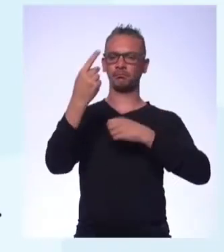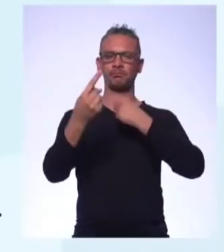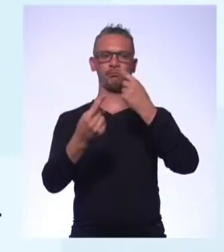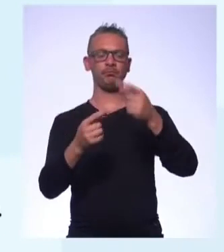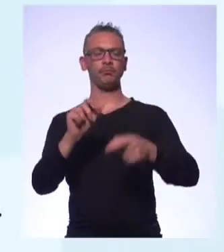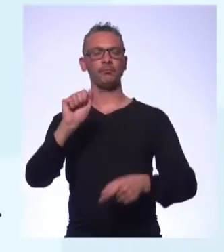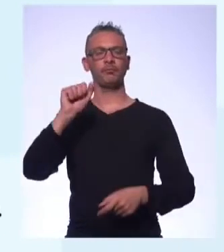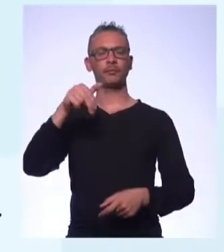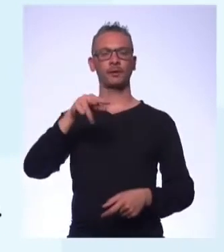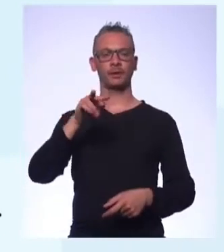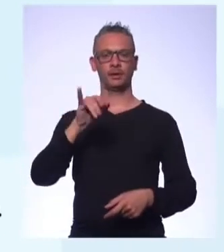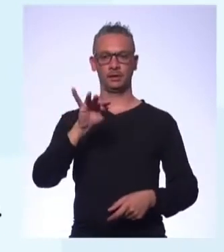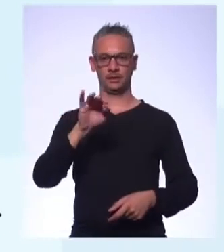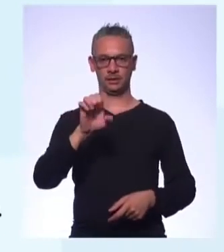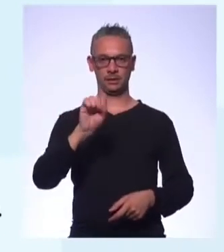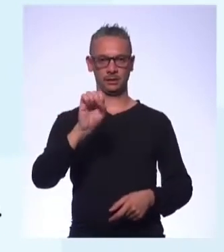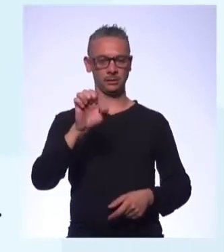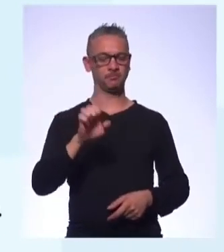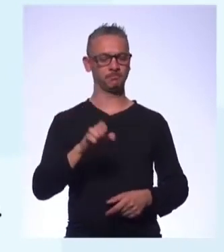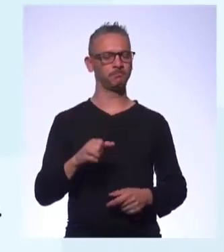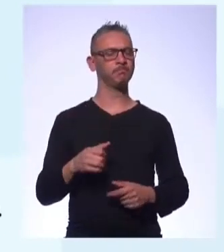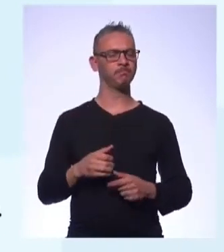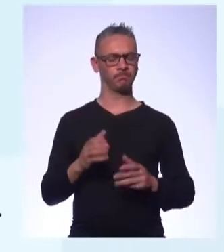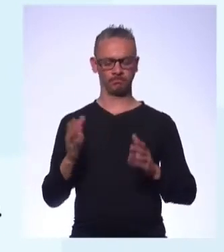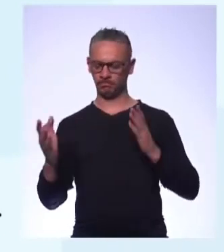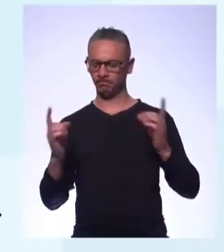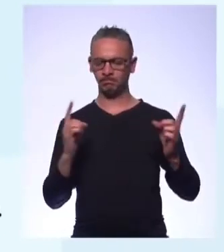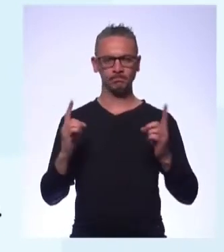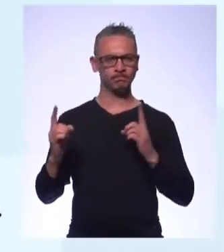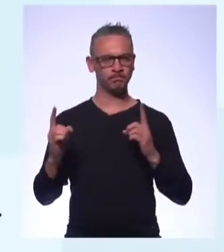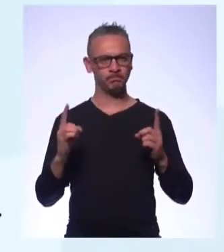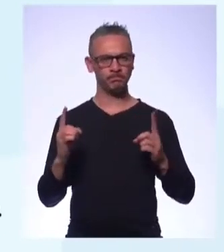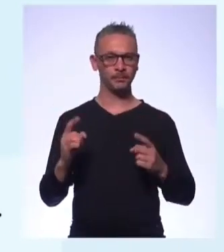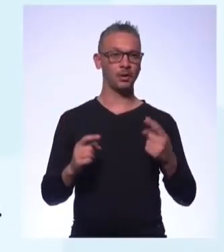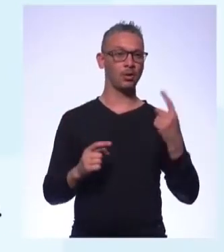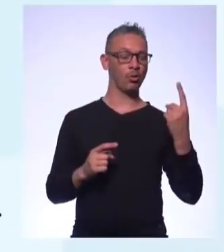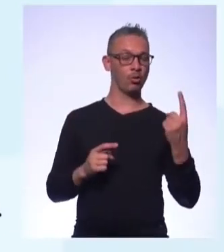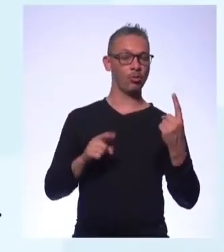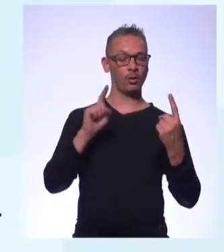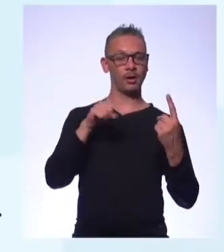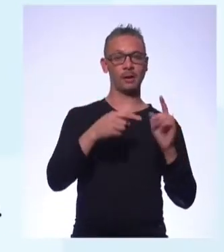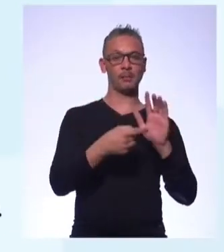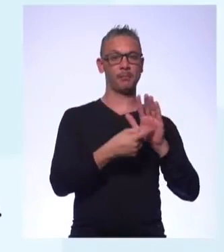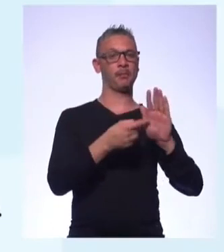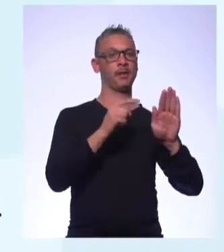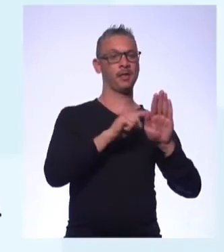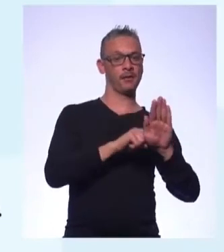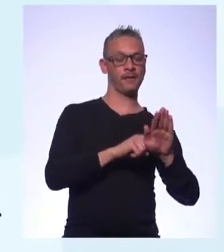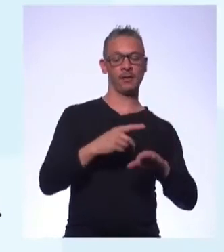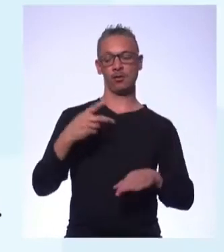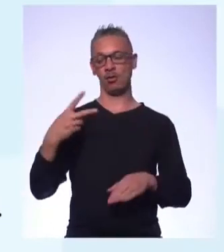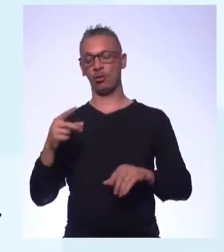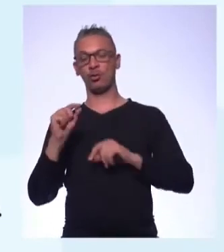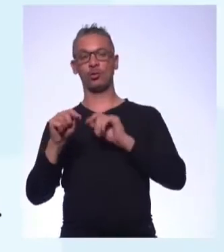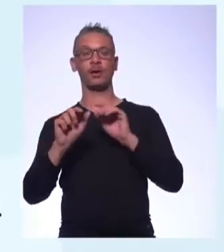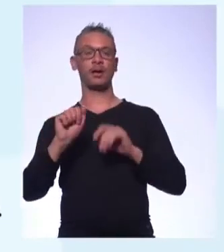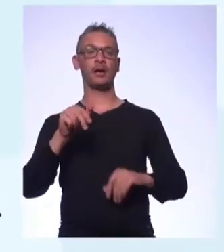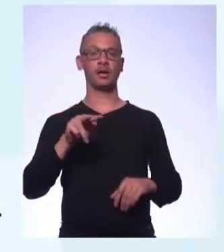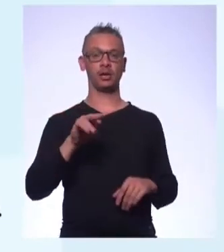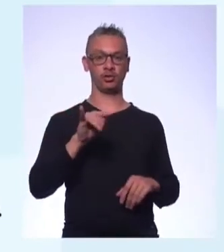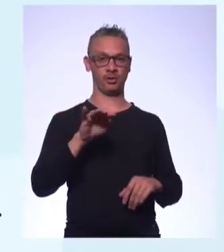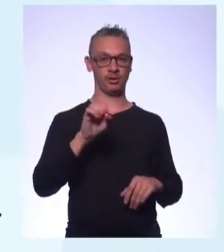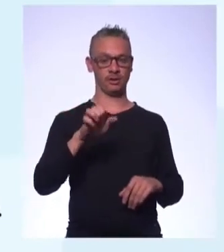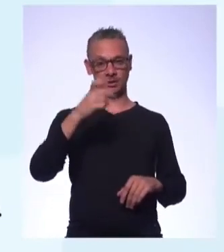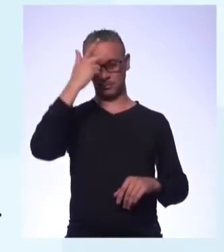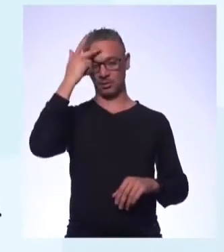tá bem dividida essa, hein, Mauro? Eu tô achando. Eles colocaram metáfora e aí logo sobrou antítese para a segunda, né? Isto.